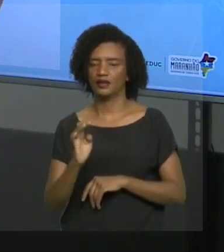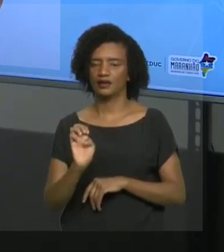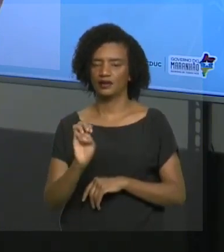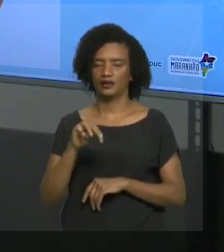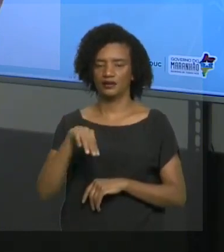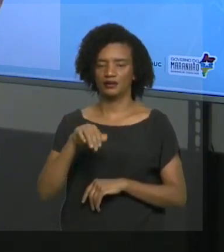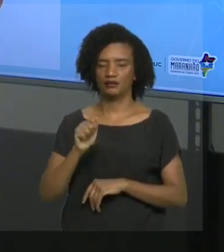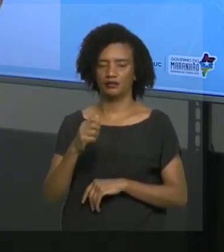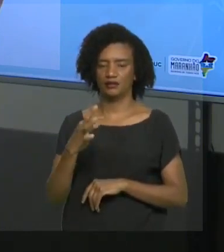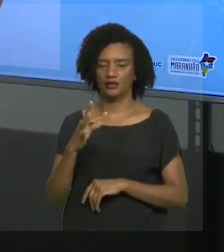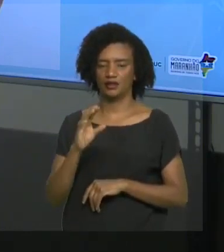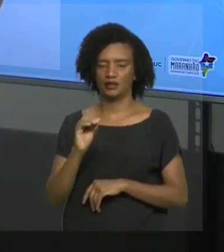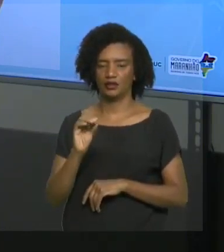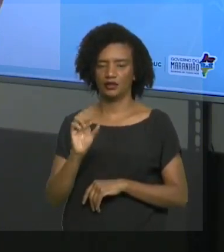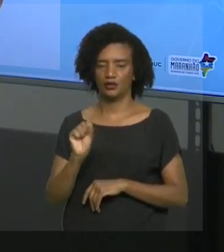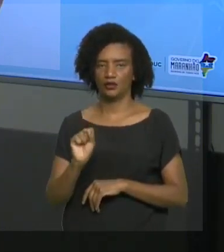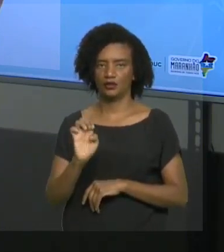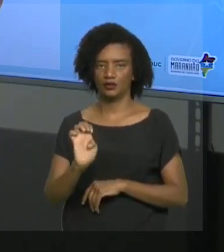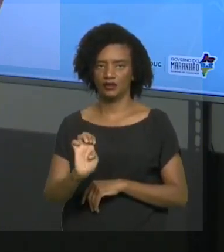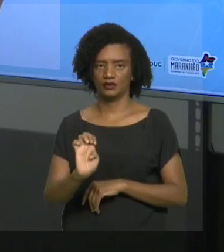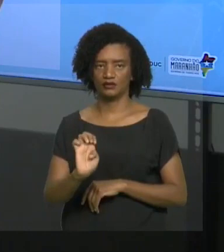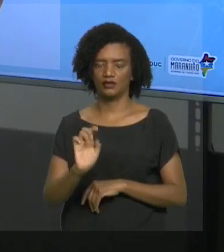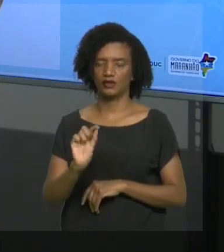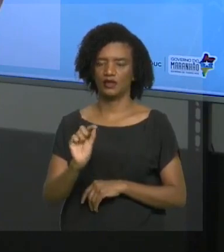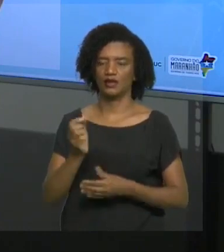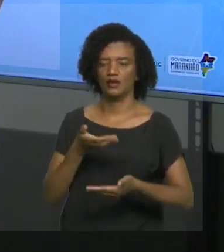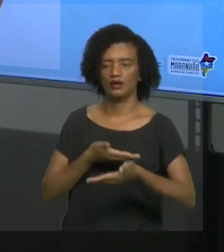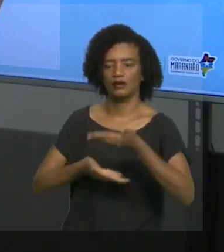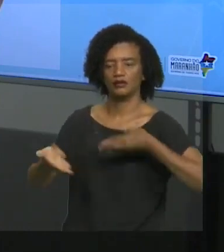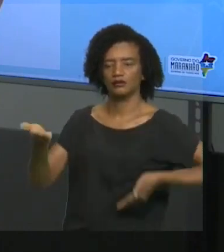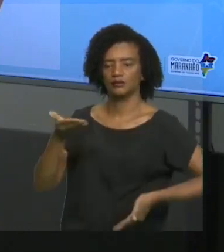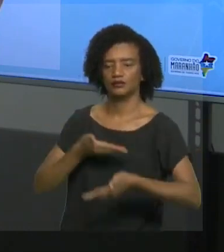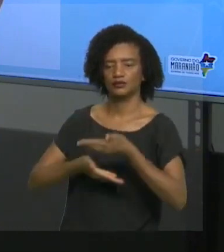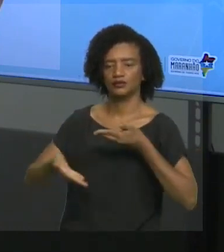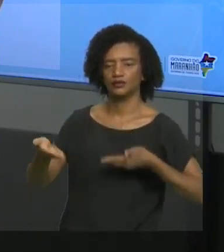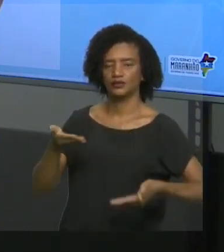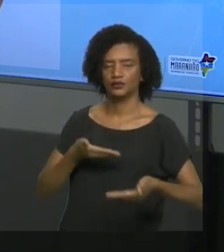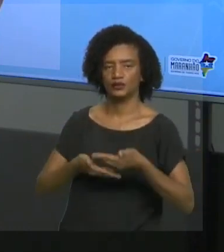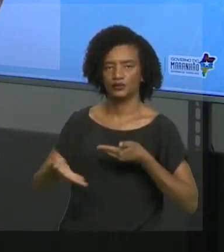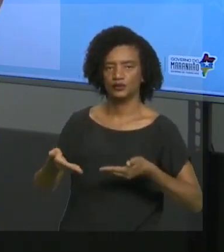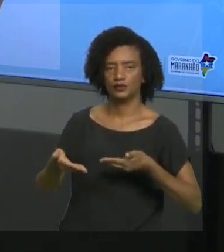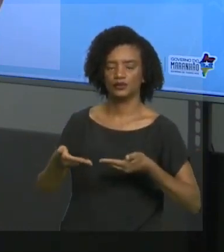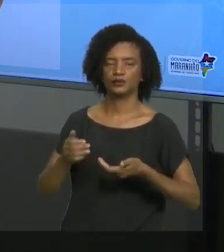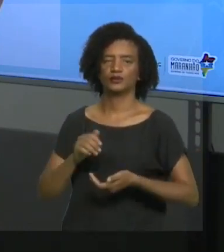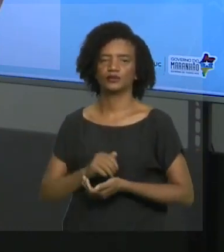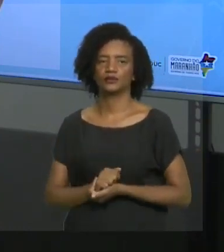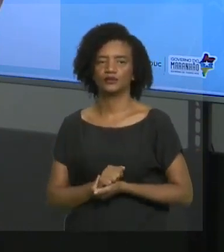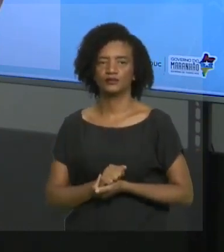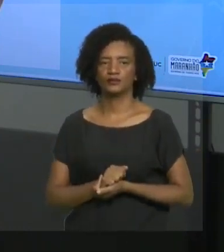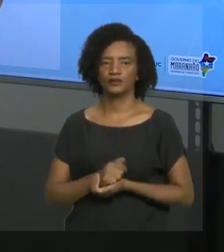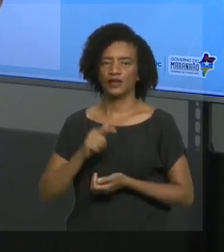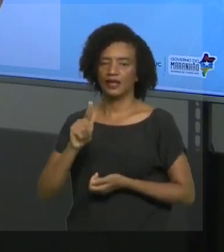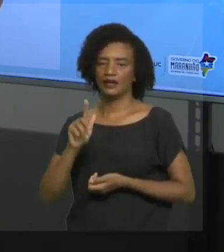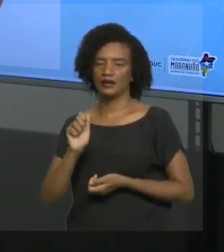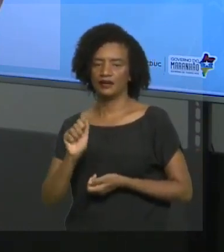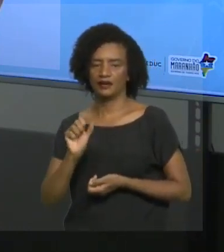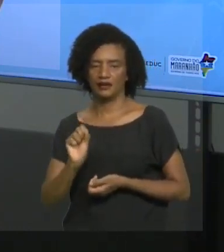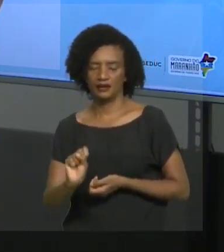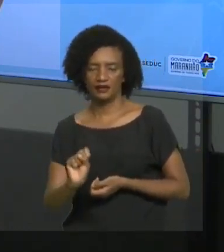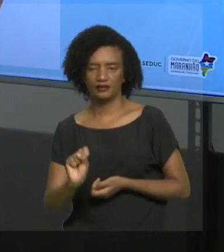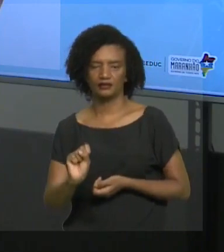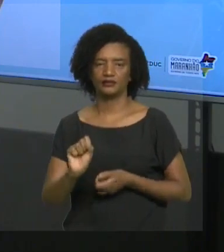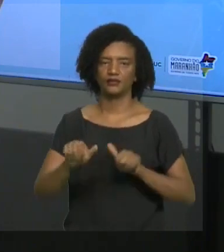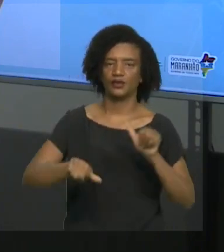o fenômeno da troca gasosa entre os alvéolos e os capilares, tornando o sangue venoso em